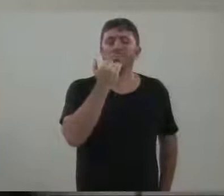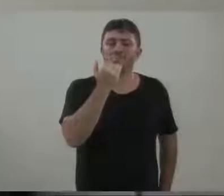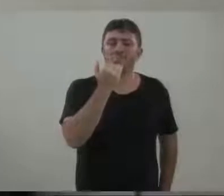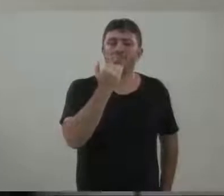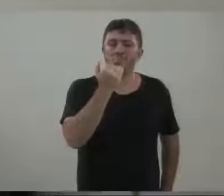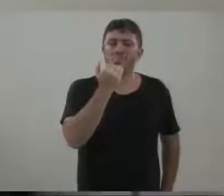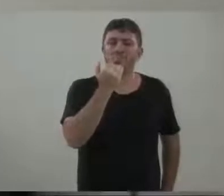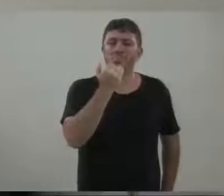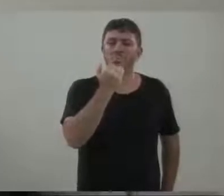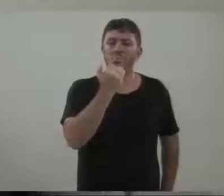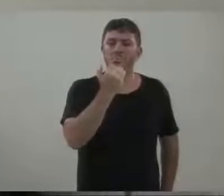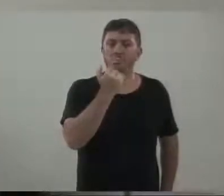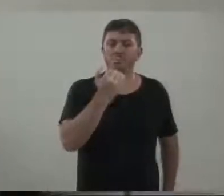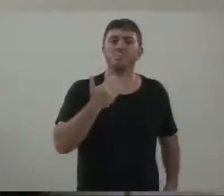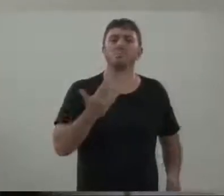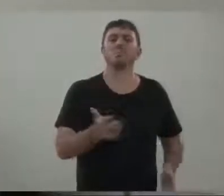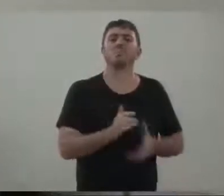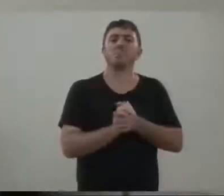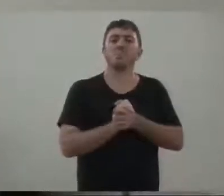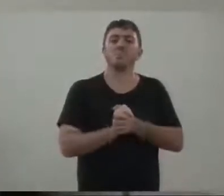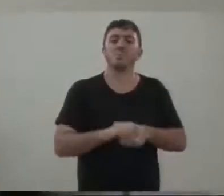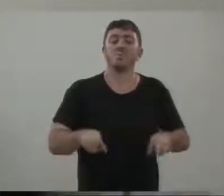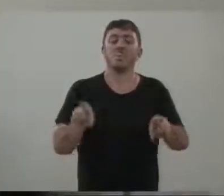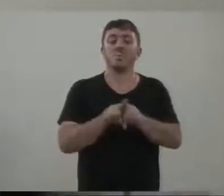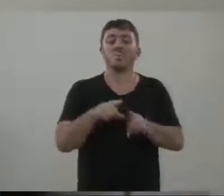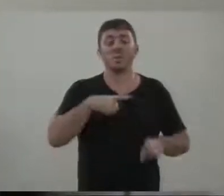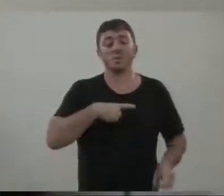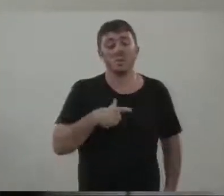Esse é um dos aspectos, e o outro aspecto é